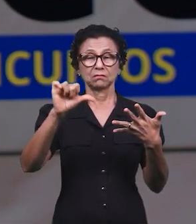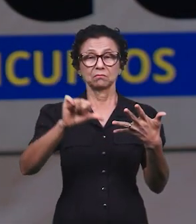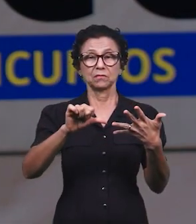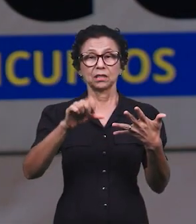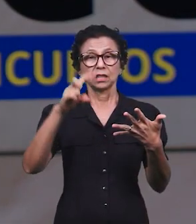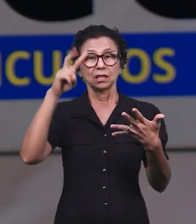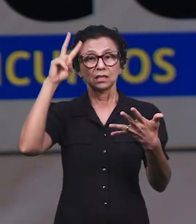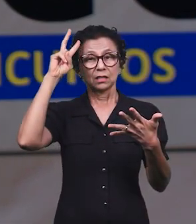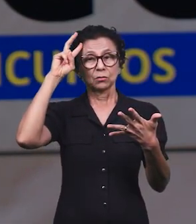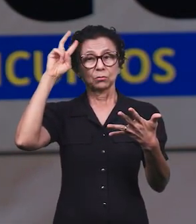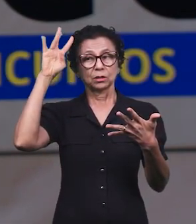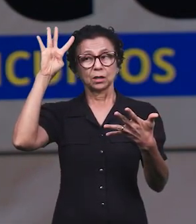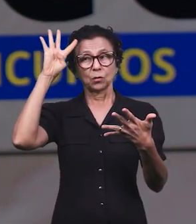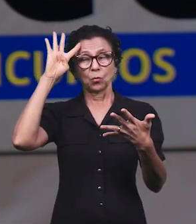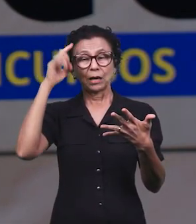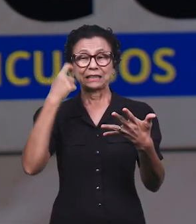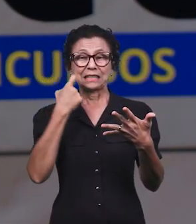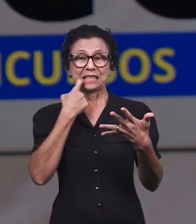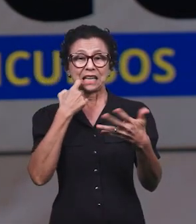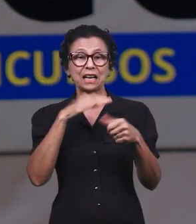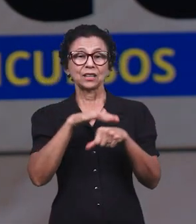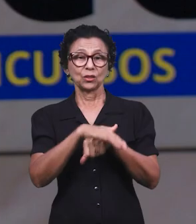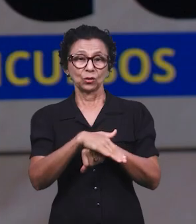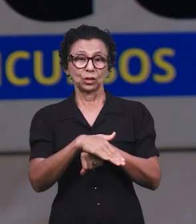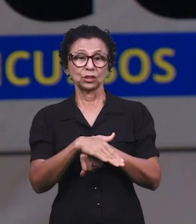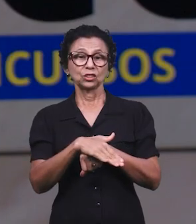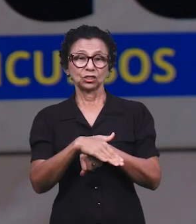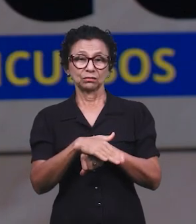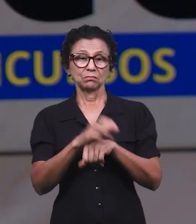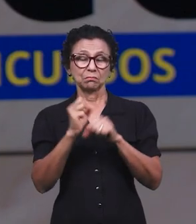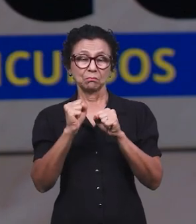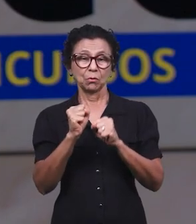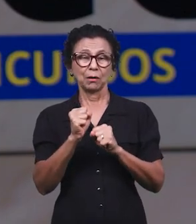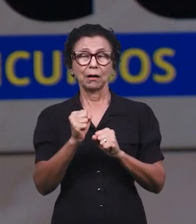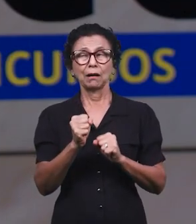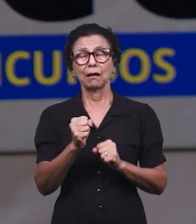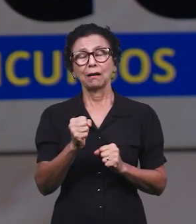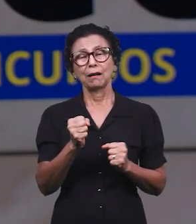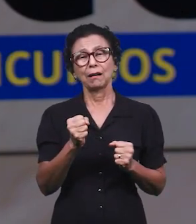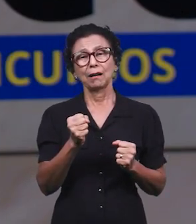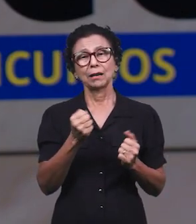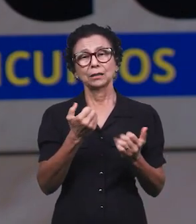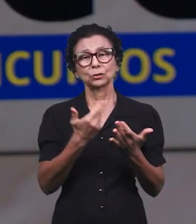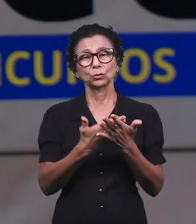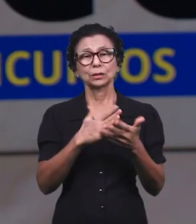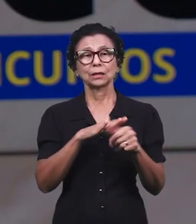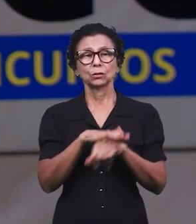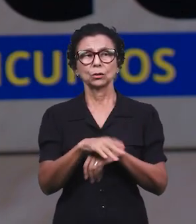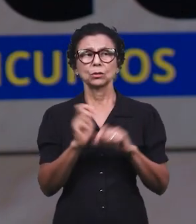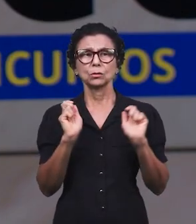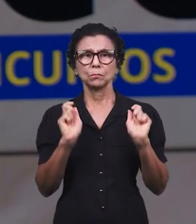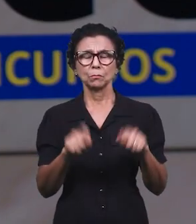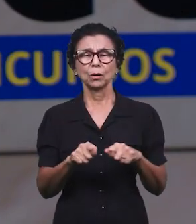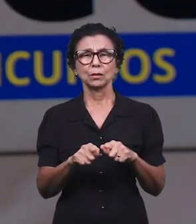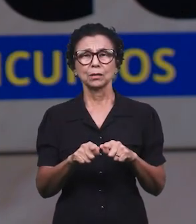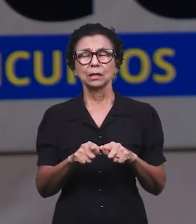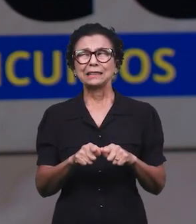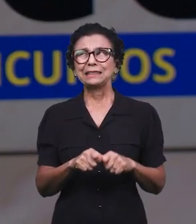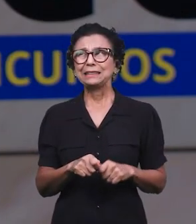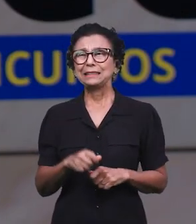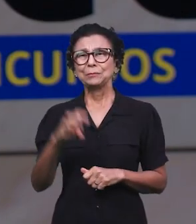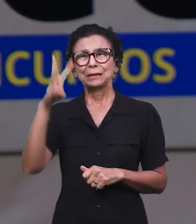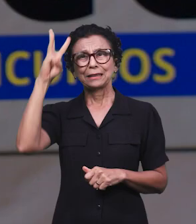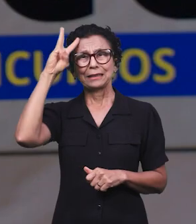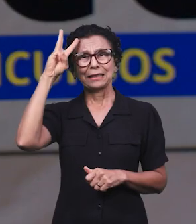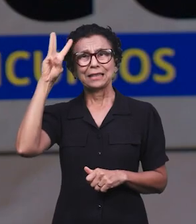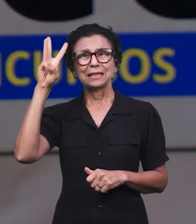sexta eu consigo estudar à noite, mas terça e quinta, por exemplo, eu não posso. O curso preparatório presencial não tem